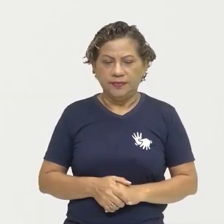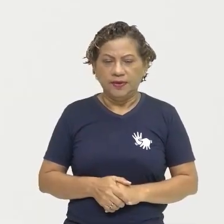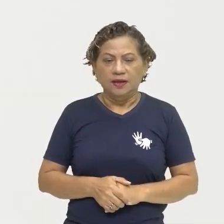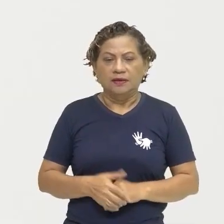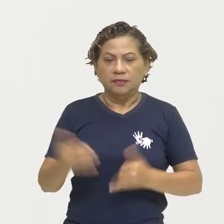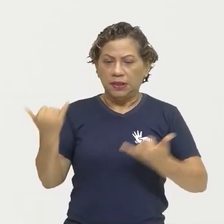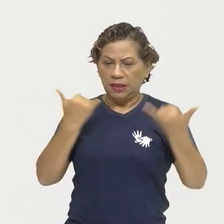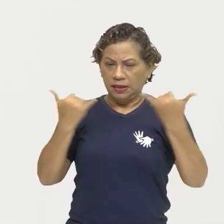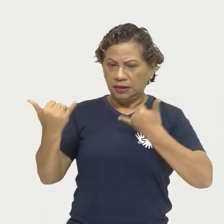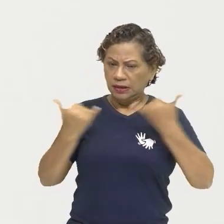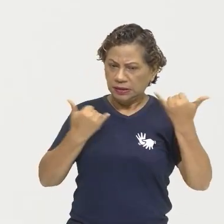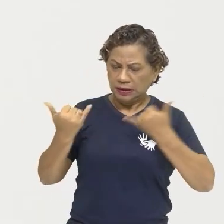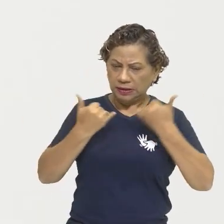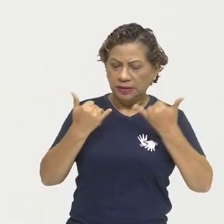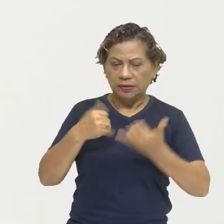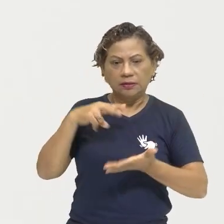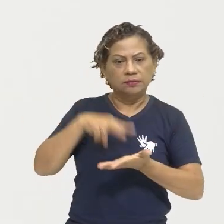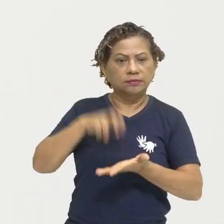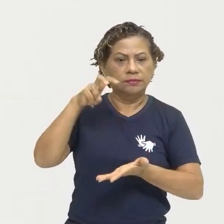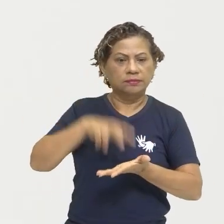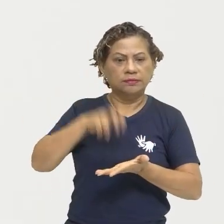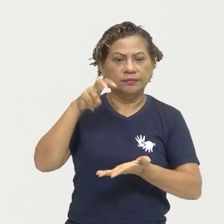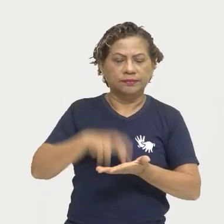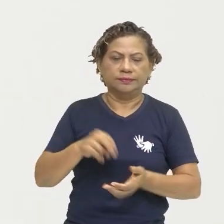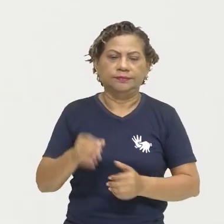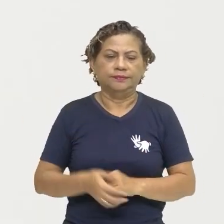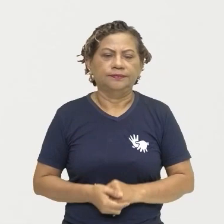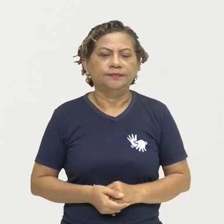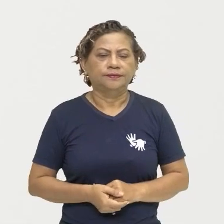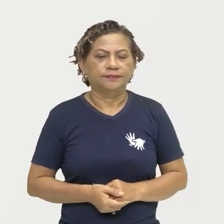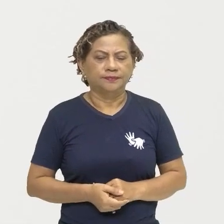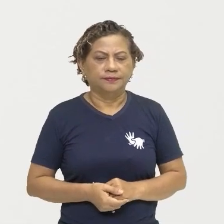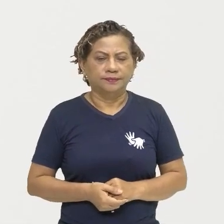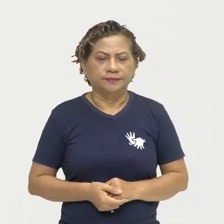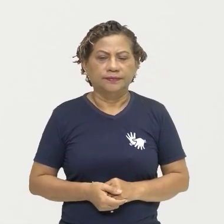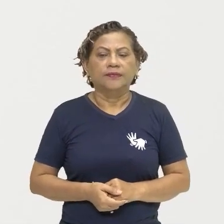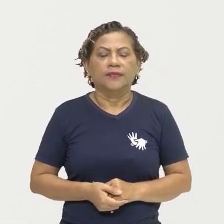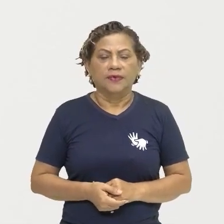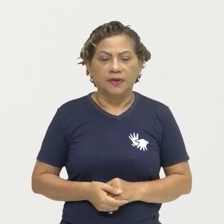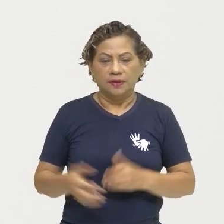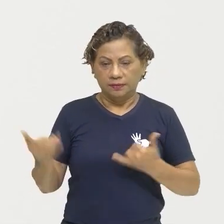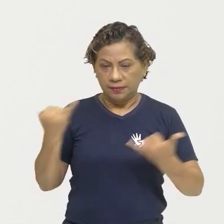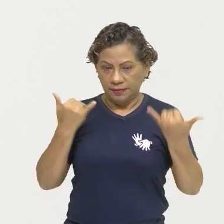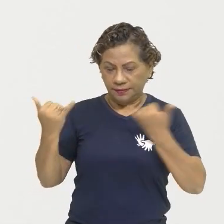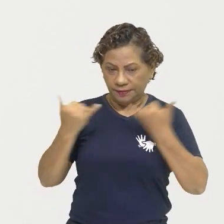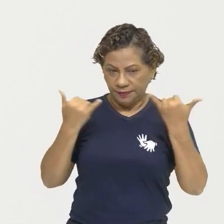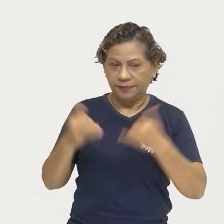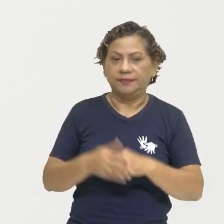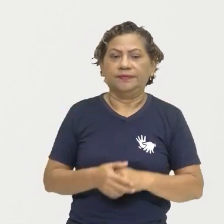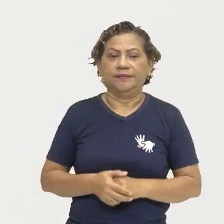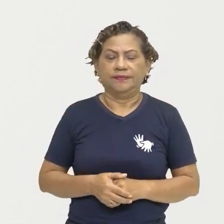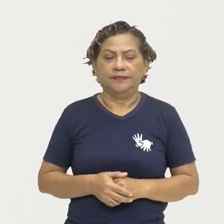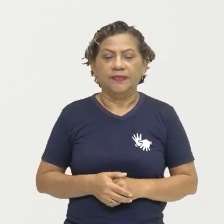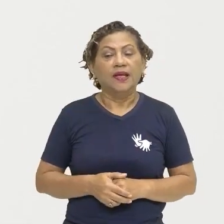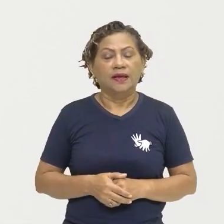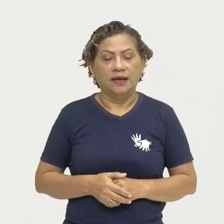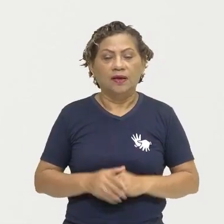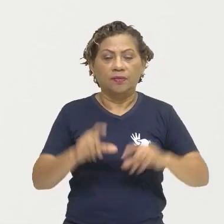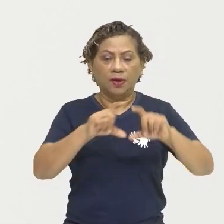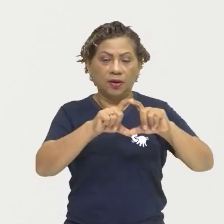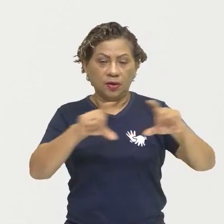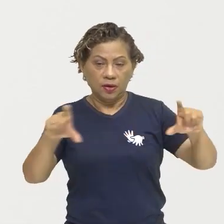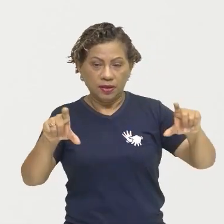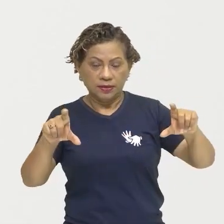notícia e deu pulos de satisfação. Veja, recebeu a notícia, oração coordenada, né? E